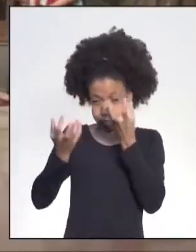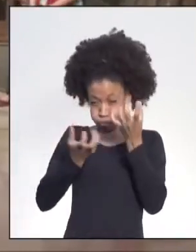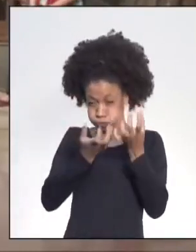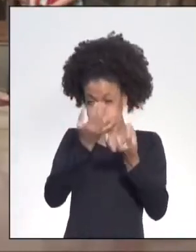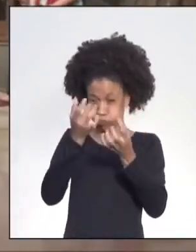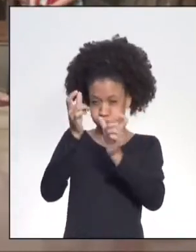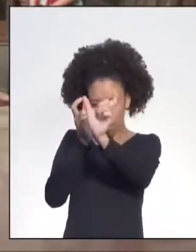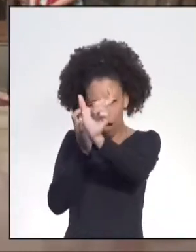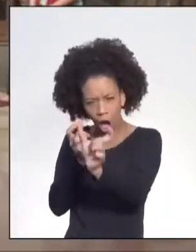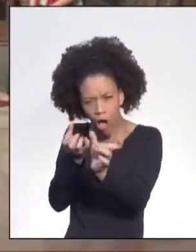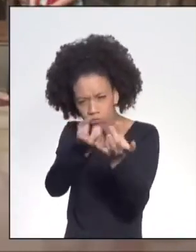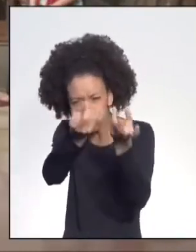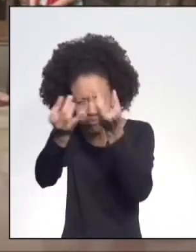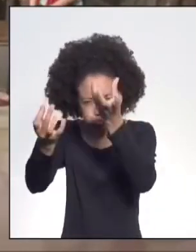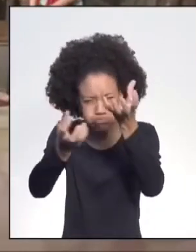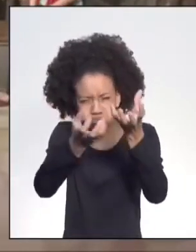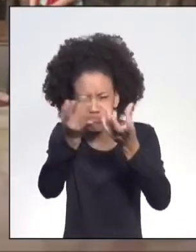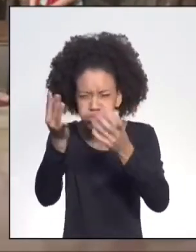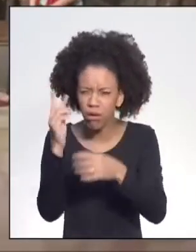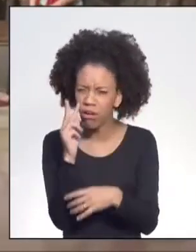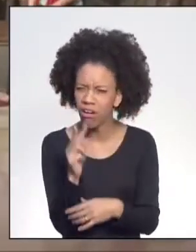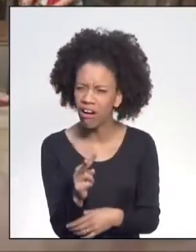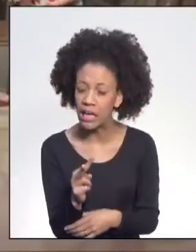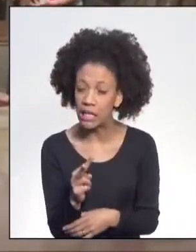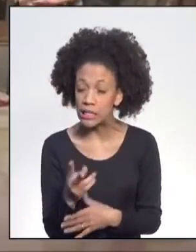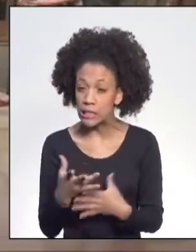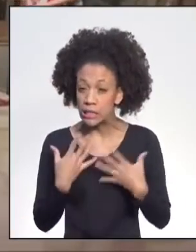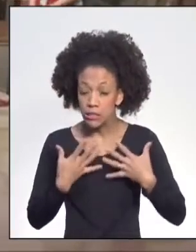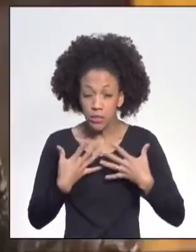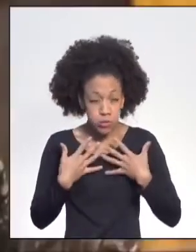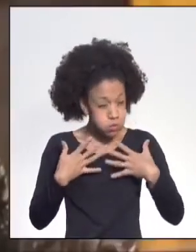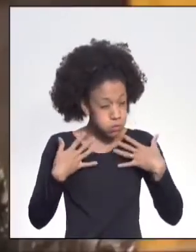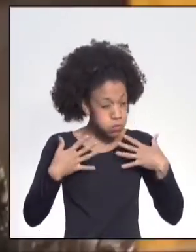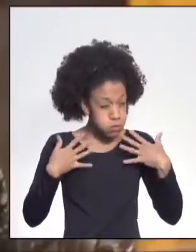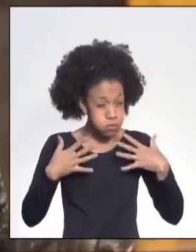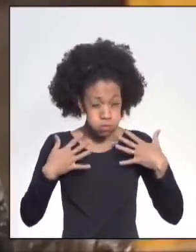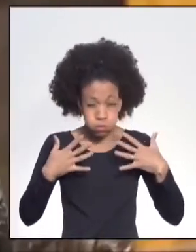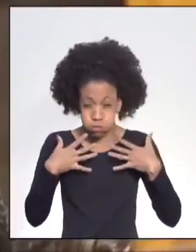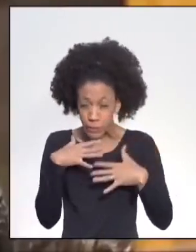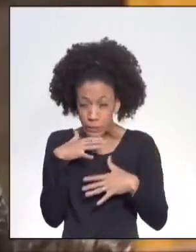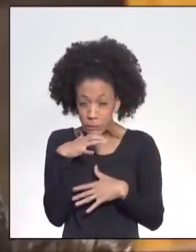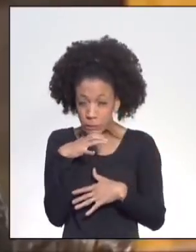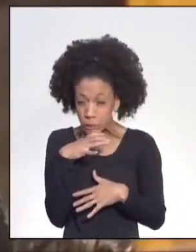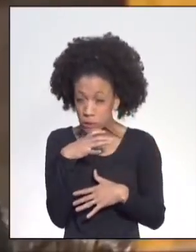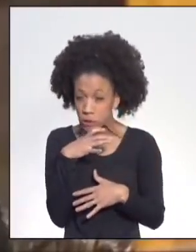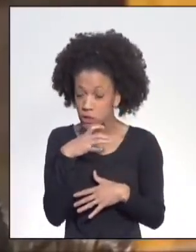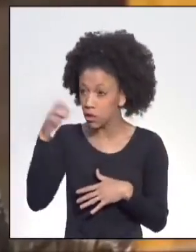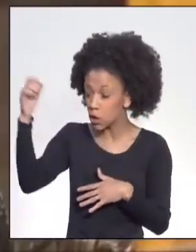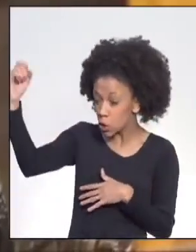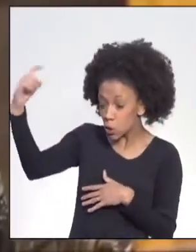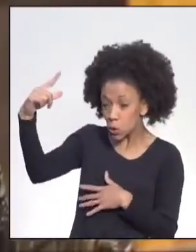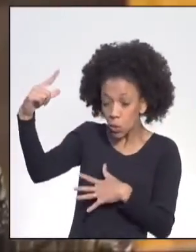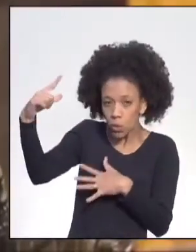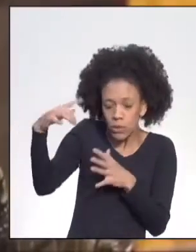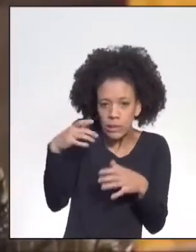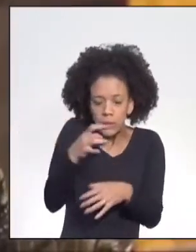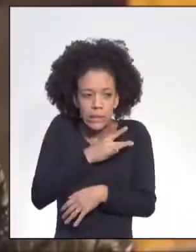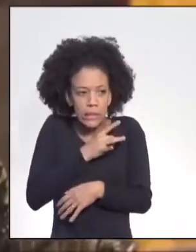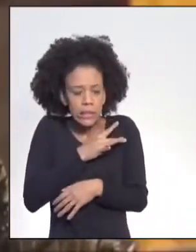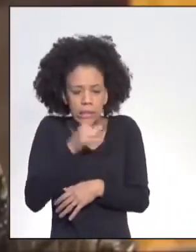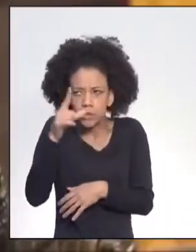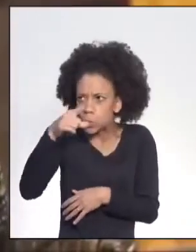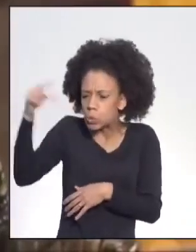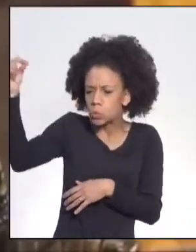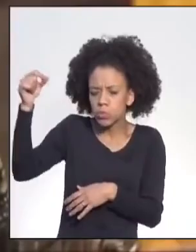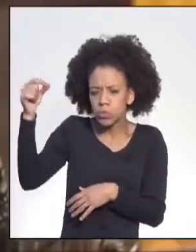lados desse Il ser. était tellement si chaud, si brûlant, E ele era tão quente, queimava tanto, que même le soleil avait peur de lui. que até o sol tinha medo dele. Et il arrive auprès du E